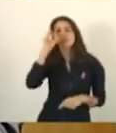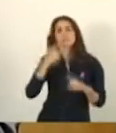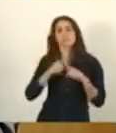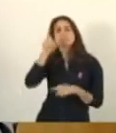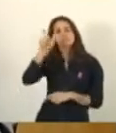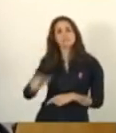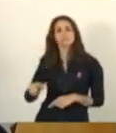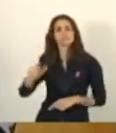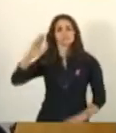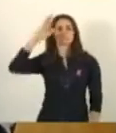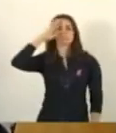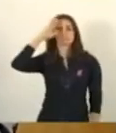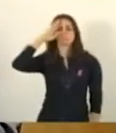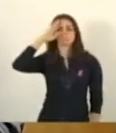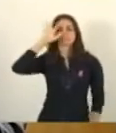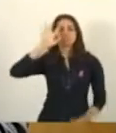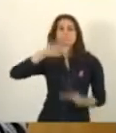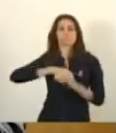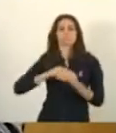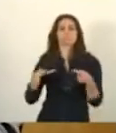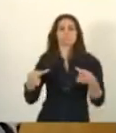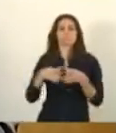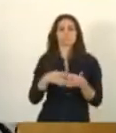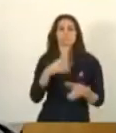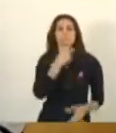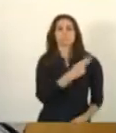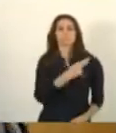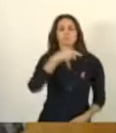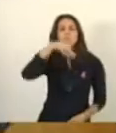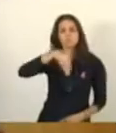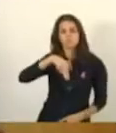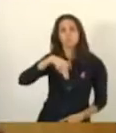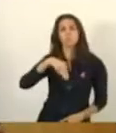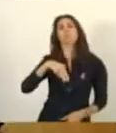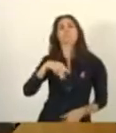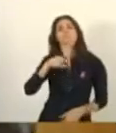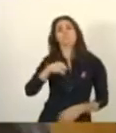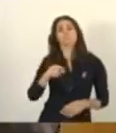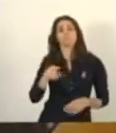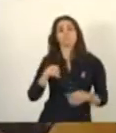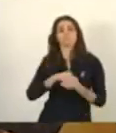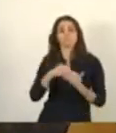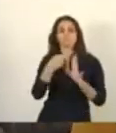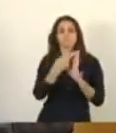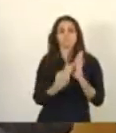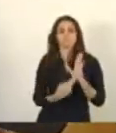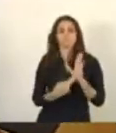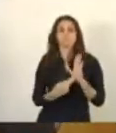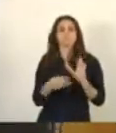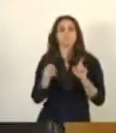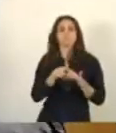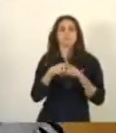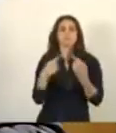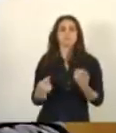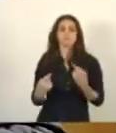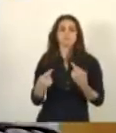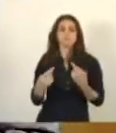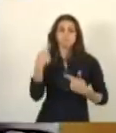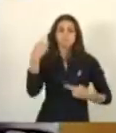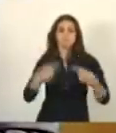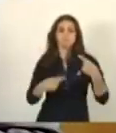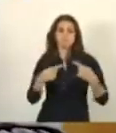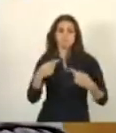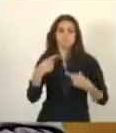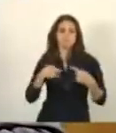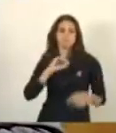um grande combatente dentro da polícia montada, dentro do regimento de polícia montada e dentro da Polícia Militar do